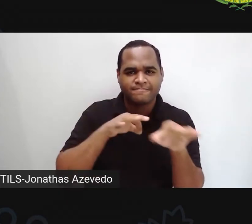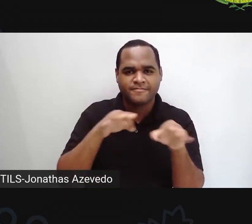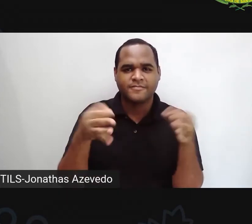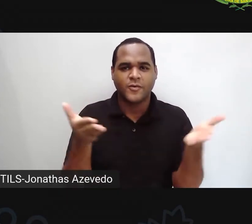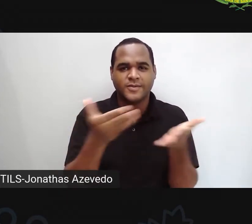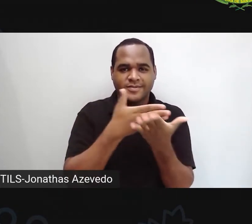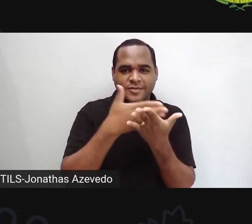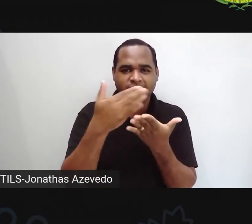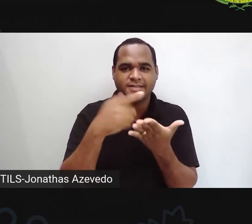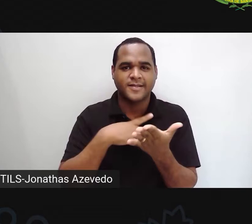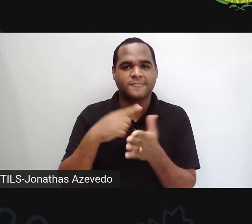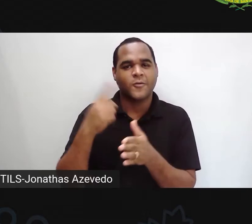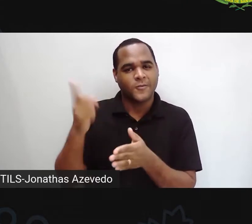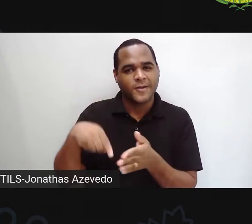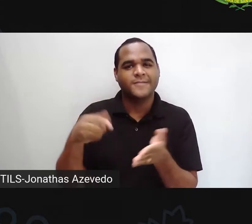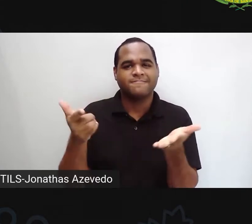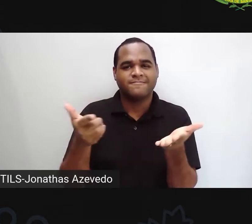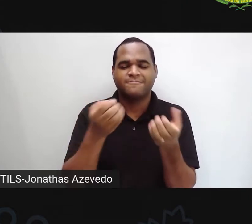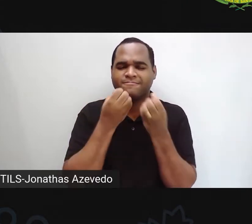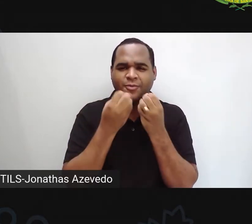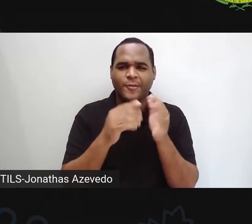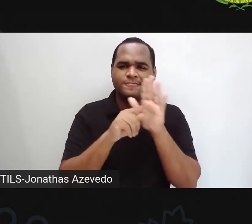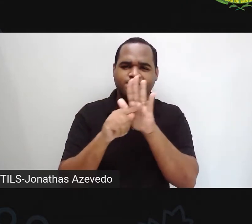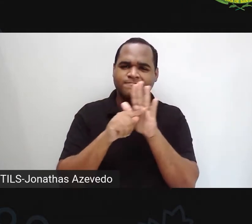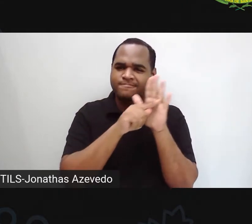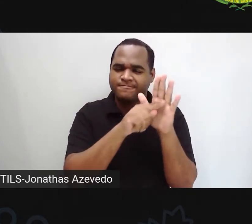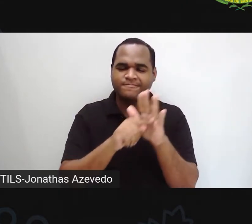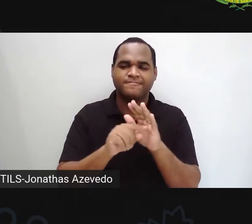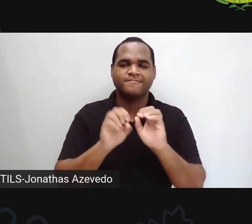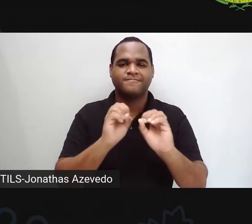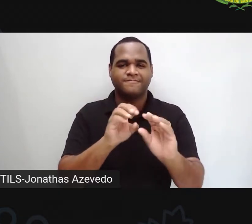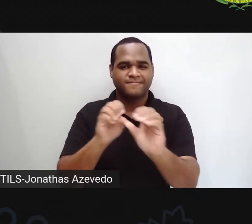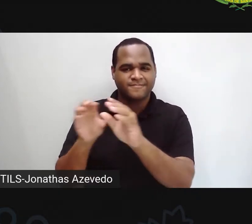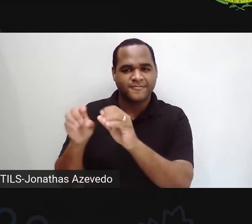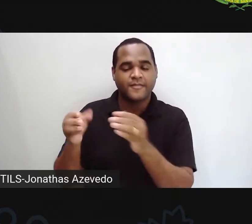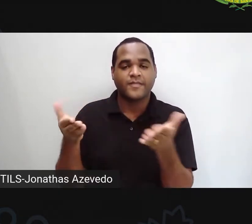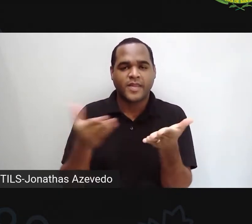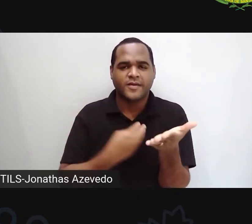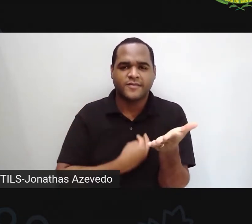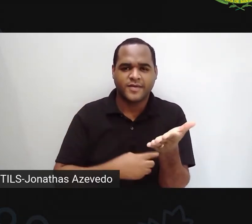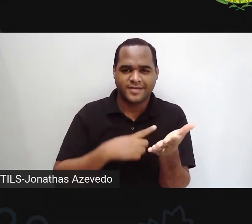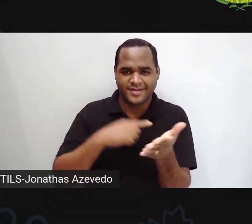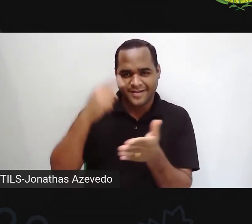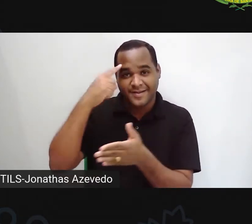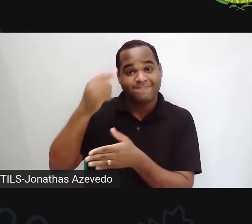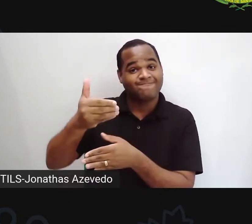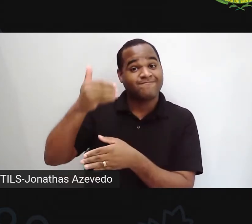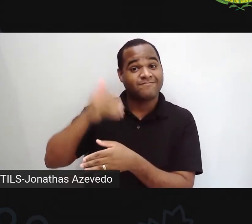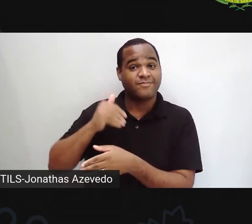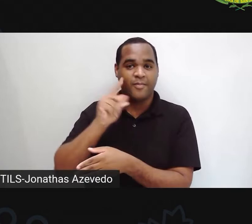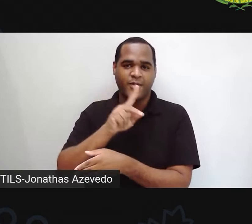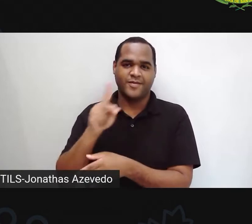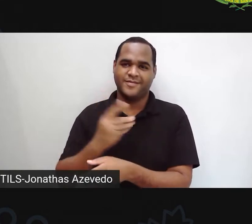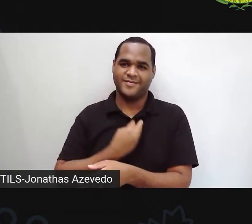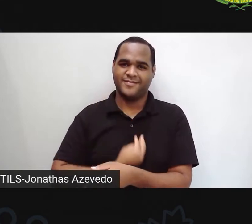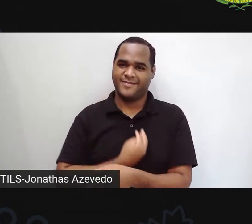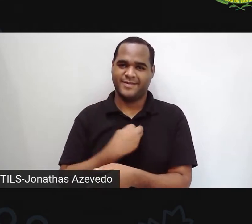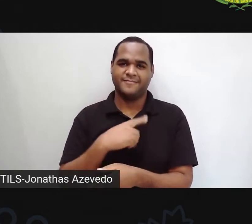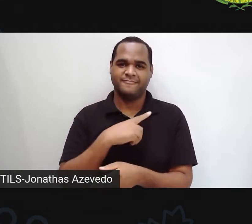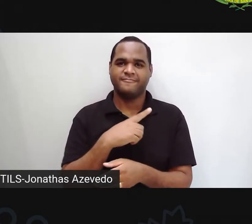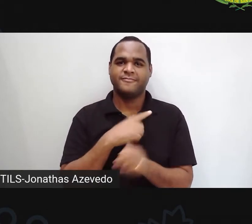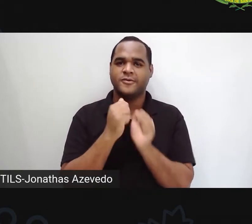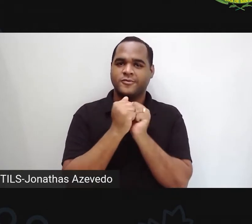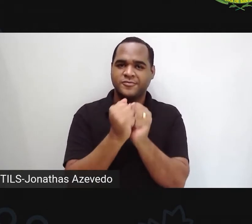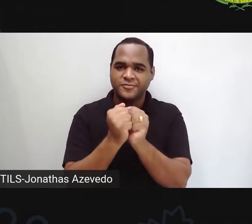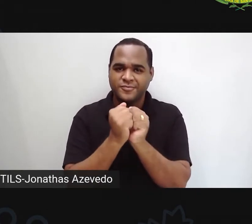começarmos mais uma videoaula, para termos este momento aí, onde mesmo aqui a Pro do outro lado da tela, vai